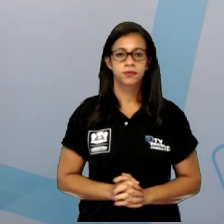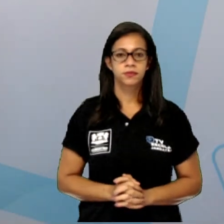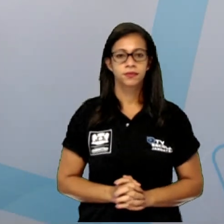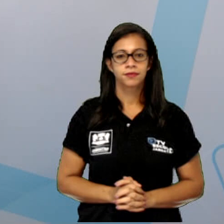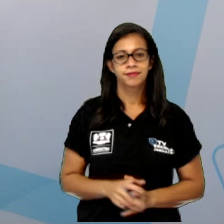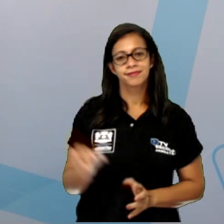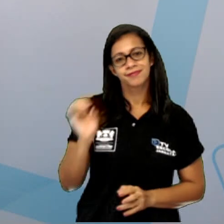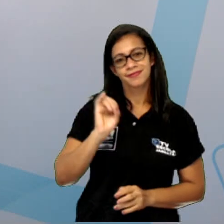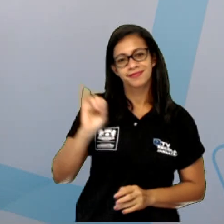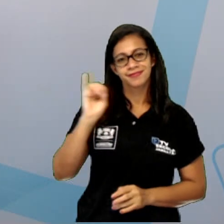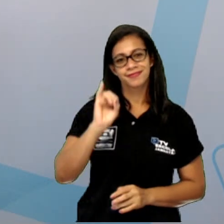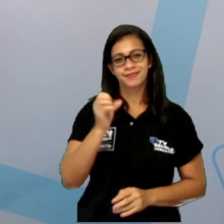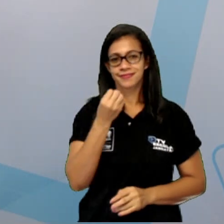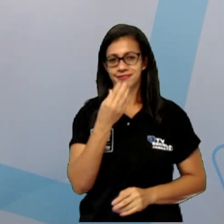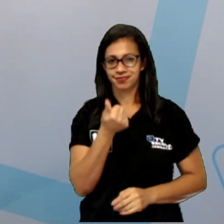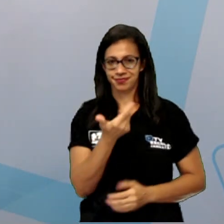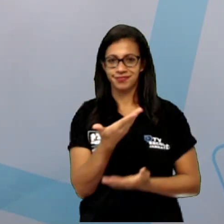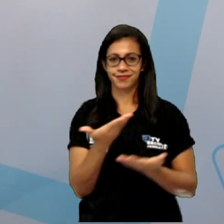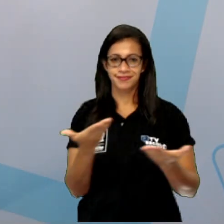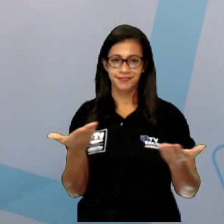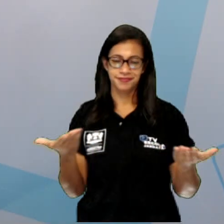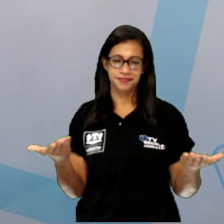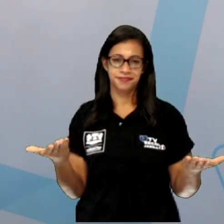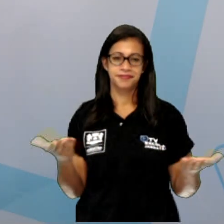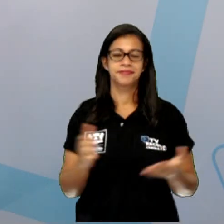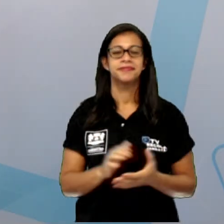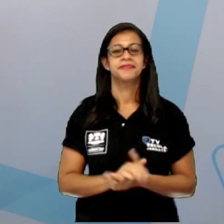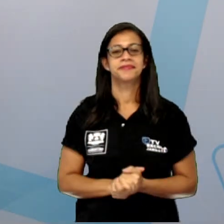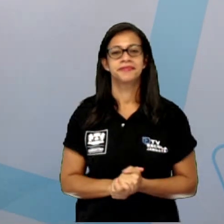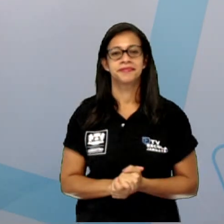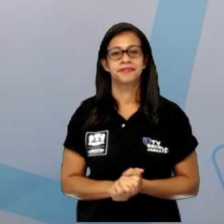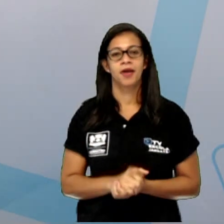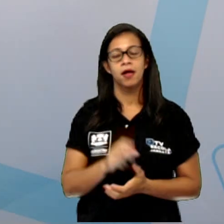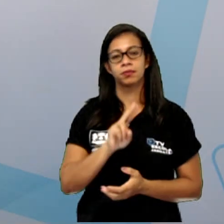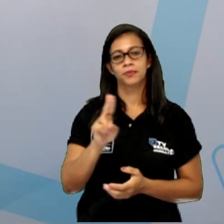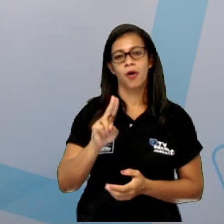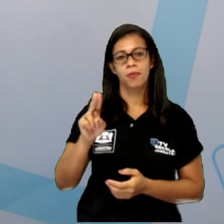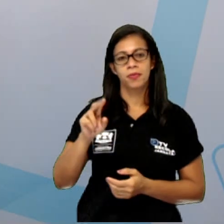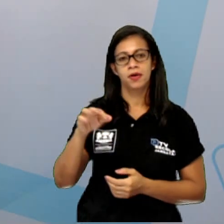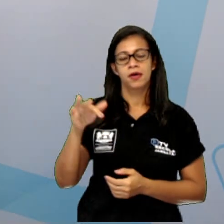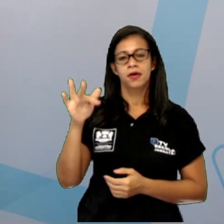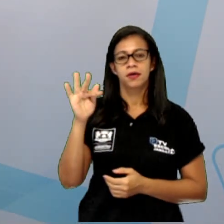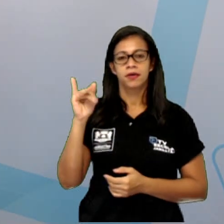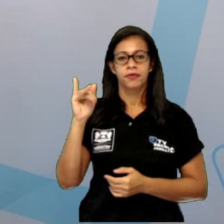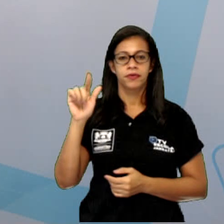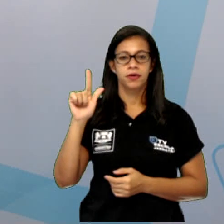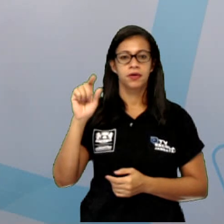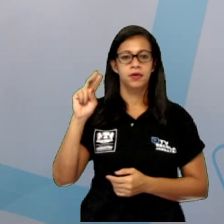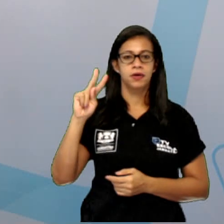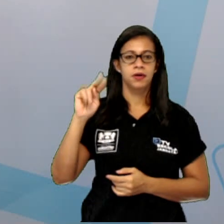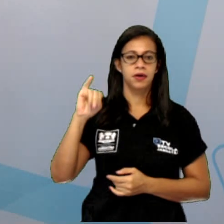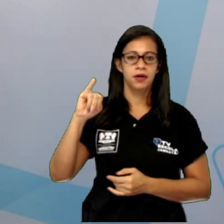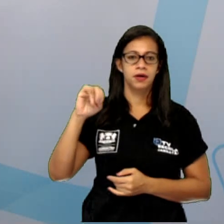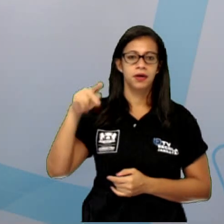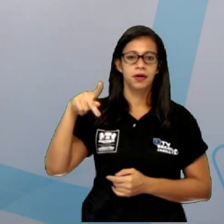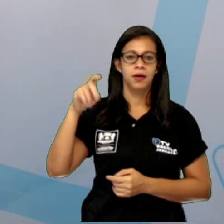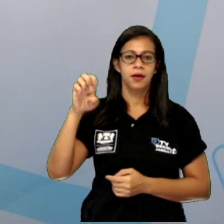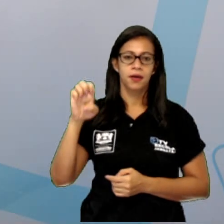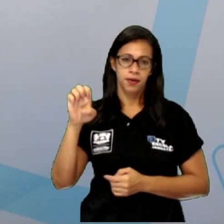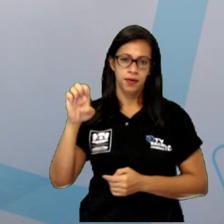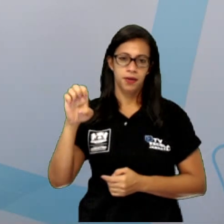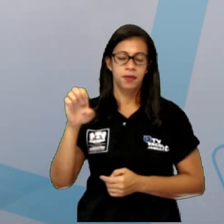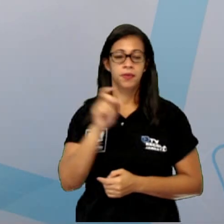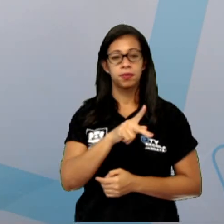Fala galera, tudo bem com vocês? Eu espero que sim. Eu sou Felipe Aretax, professor de História, e eu vim aqui mais uma vez